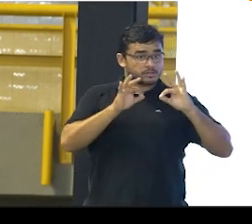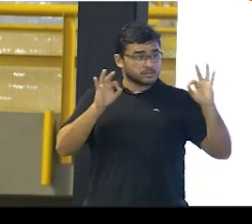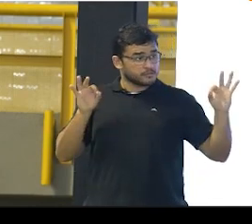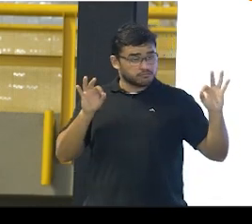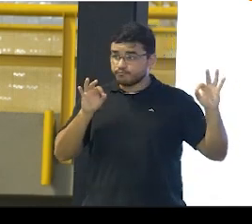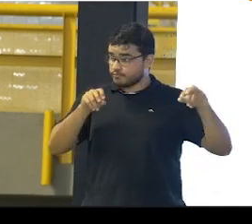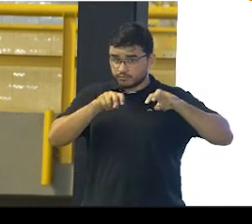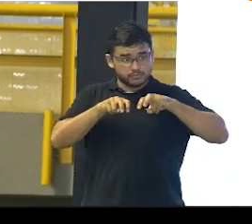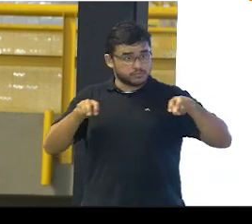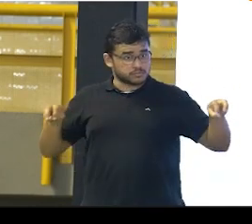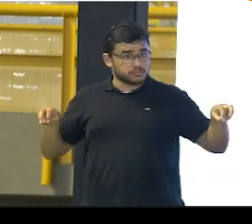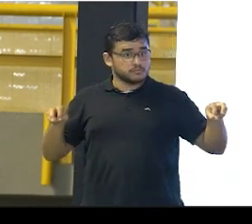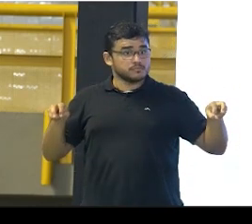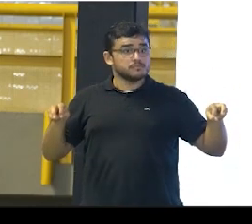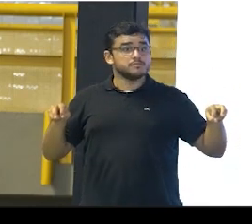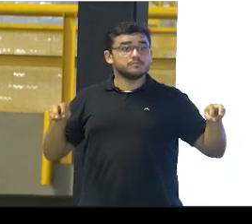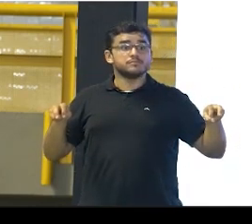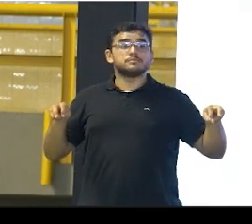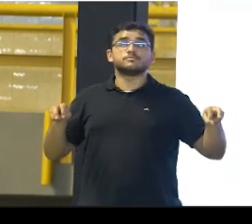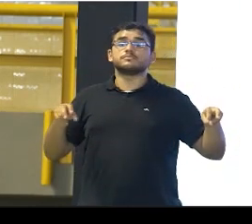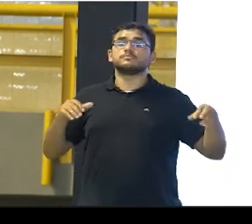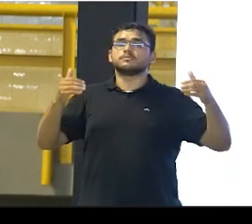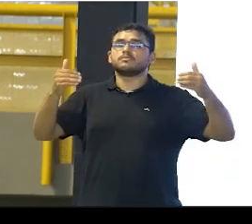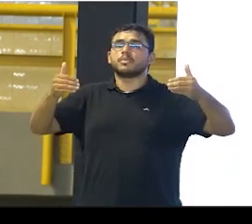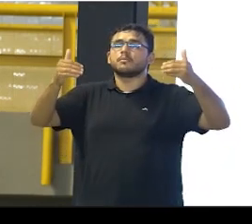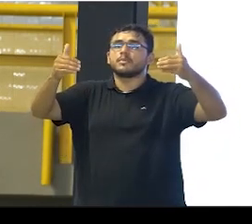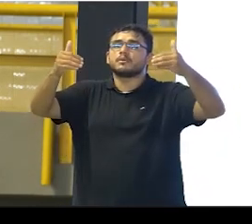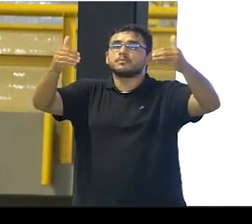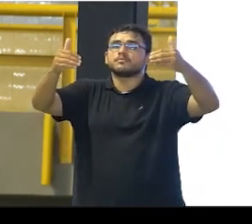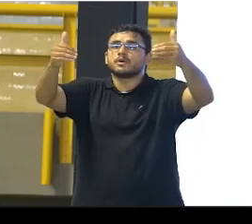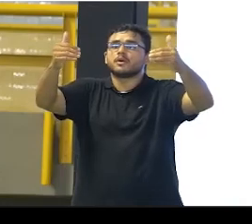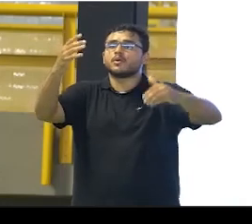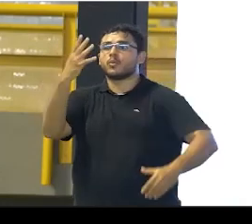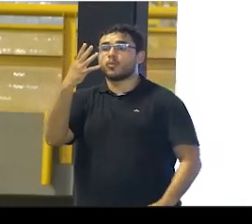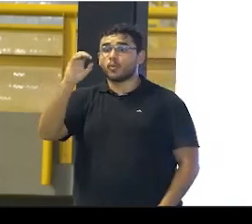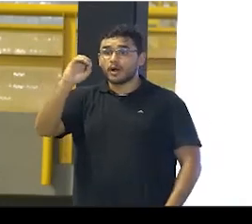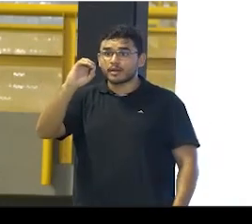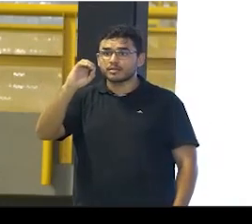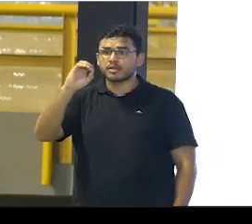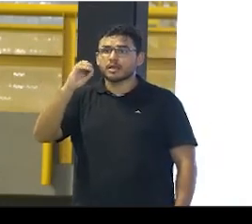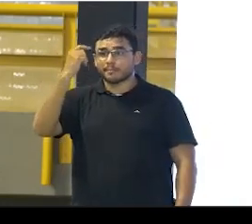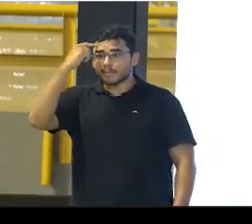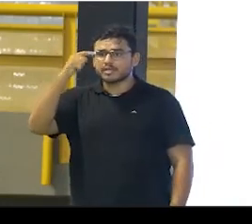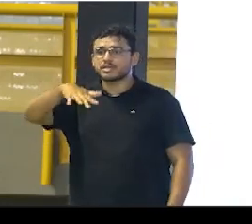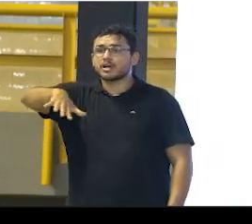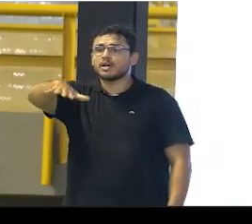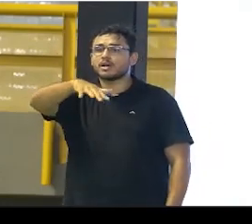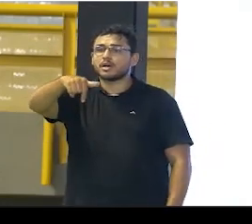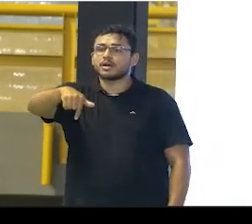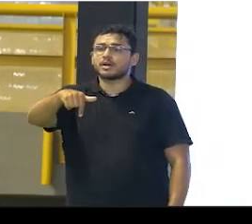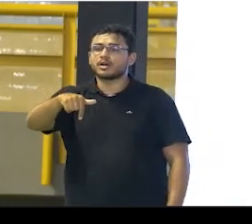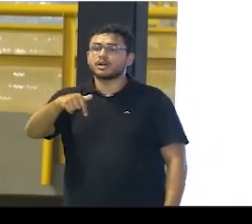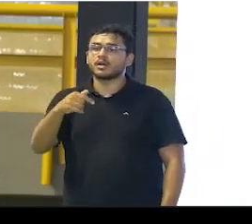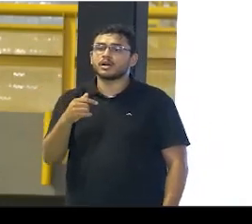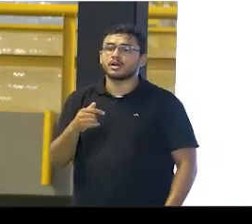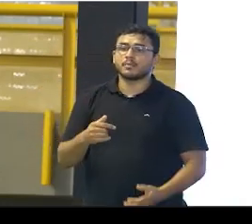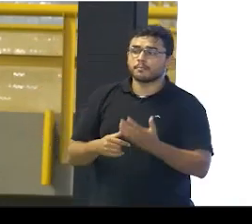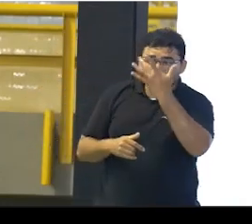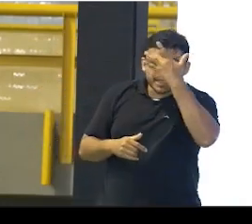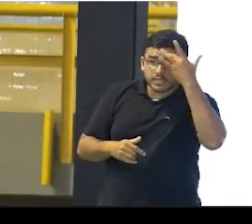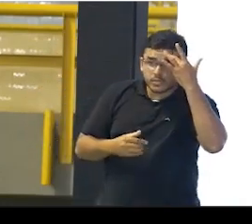medidas, a ideia é justamente igualar. B vezes C é igual a A vezes H, porque é o mesmo triângulo.